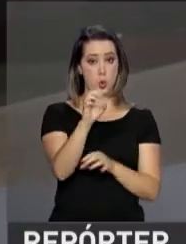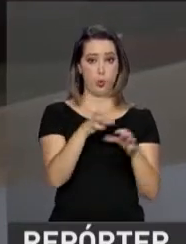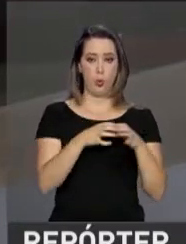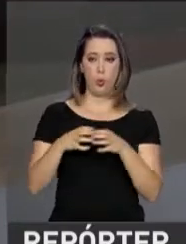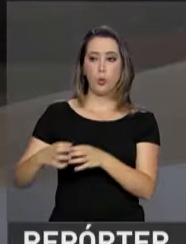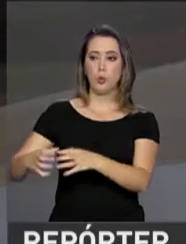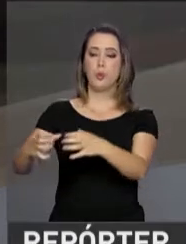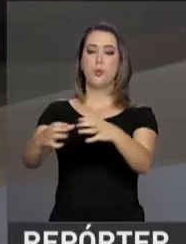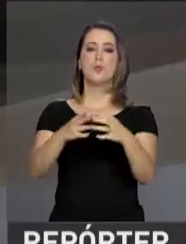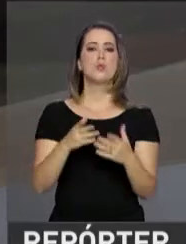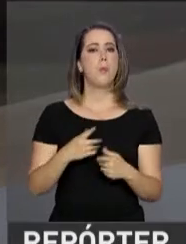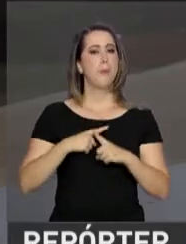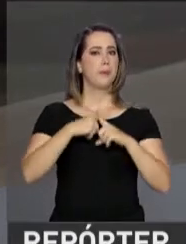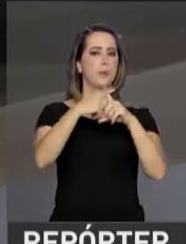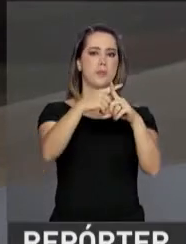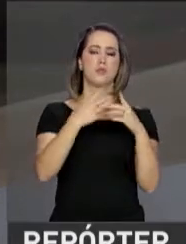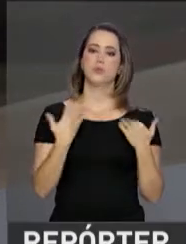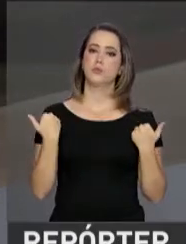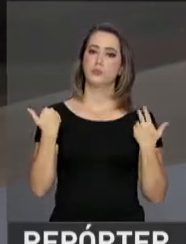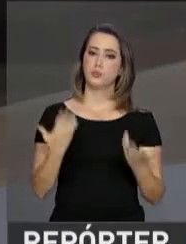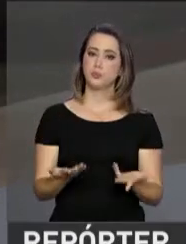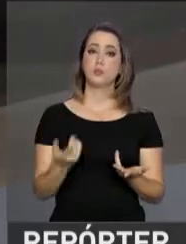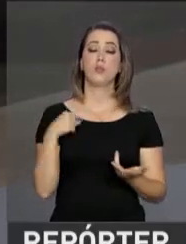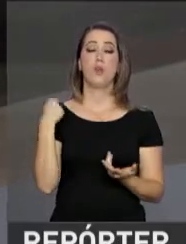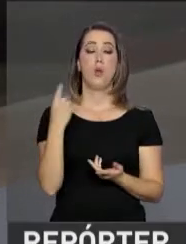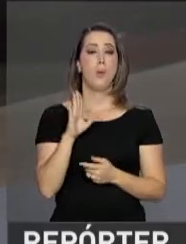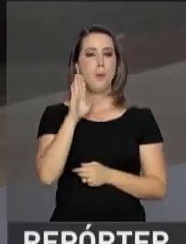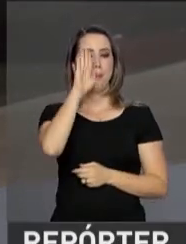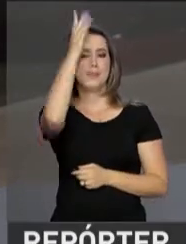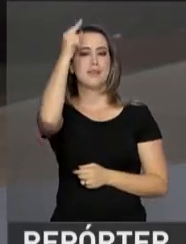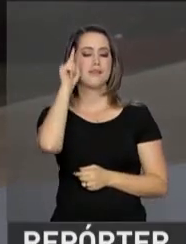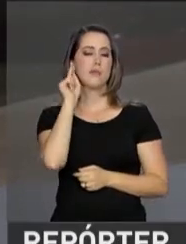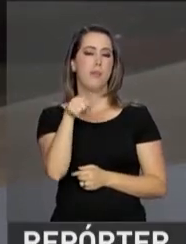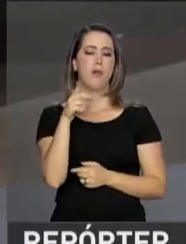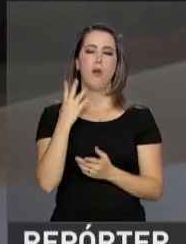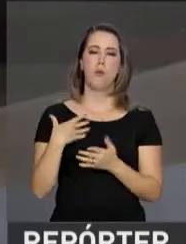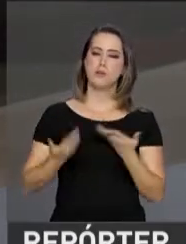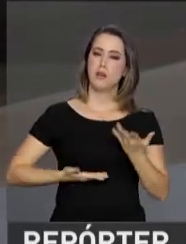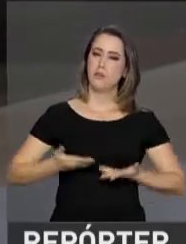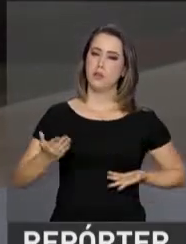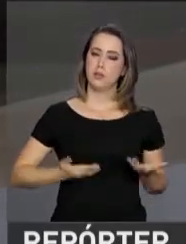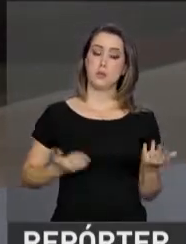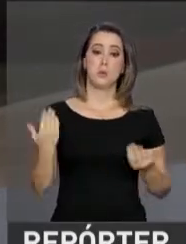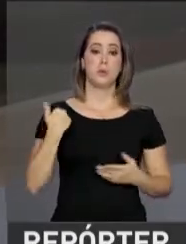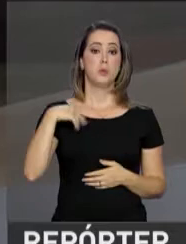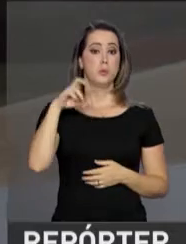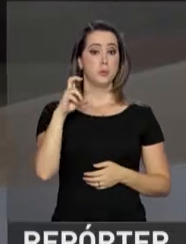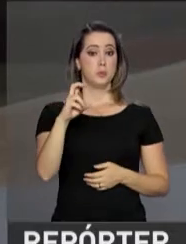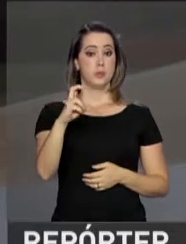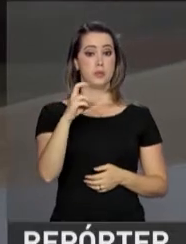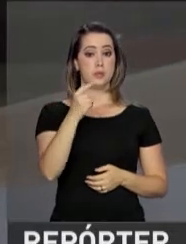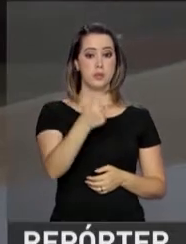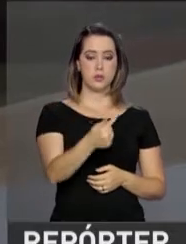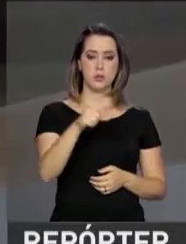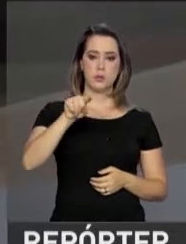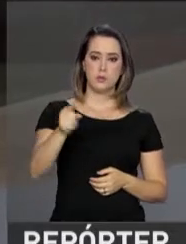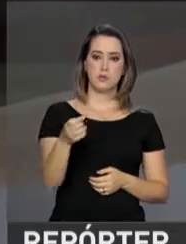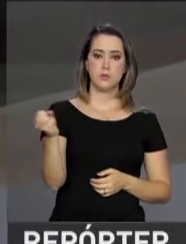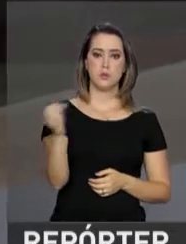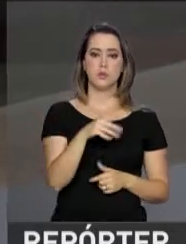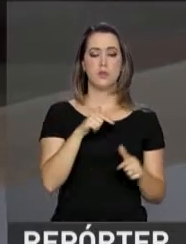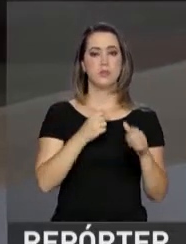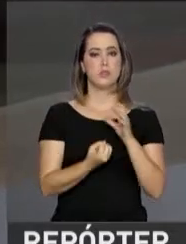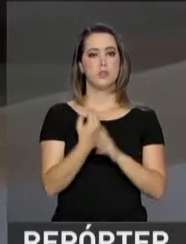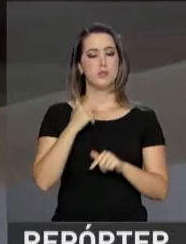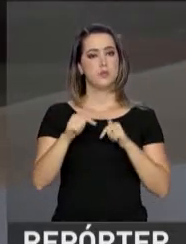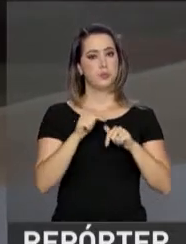tiveram saldo positivo o principal deles foi o de serviços com mais de 57 mil novos postos